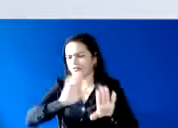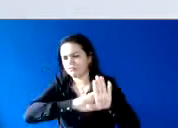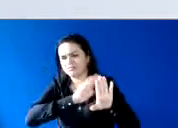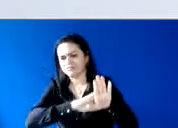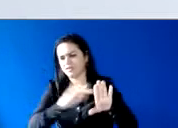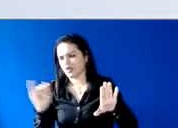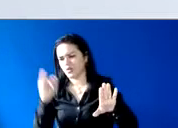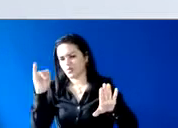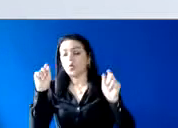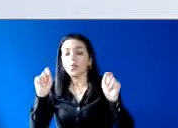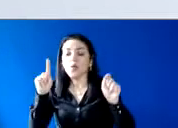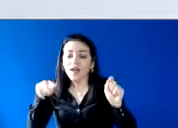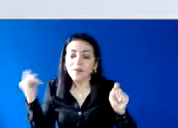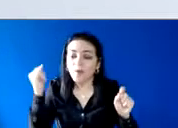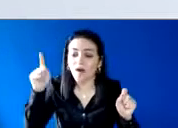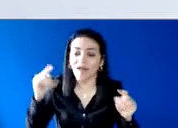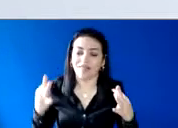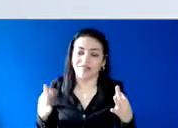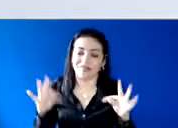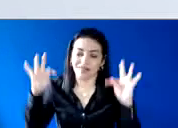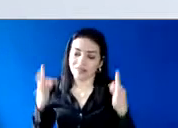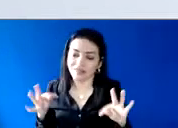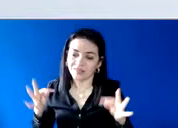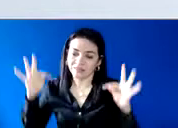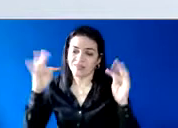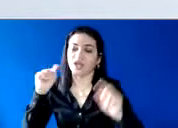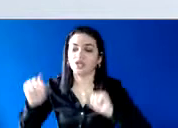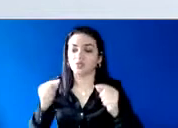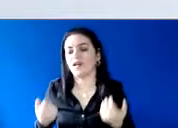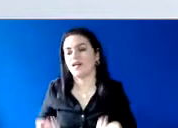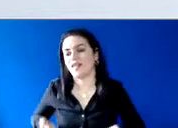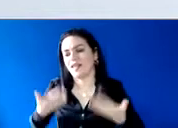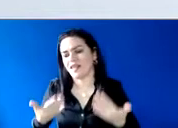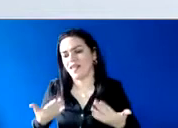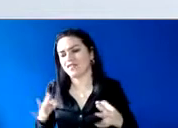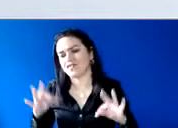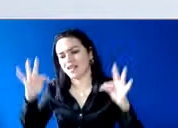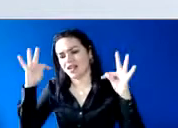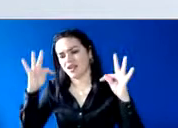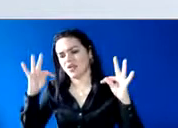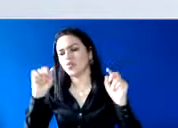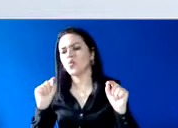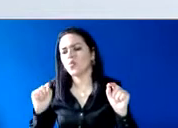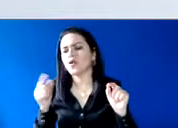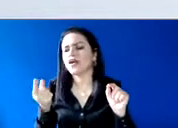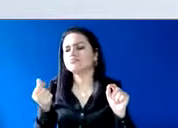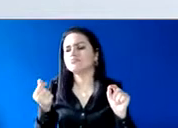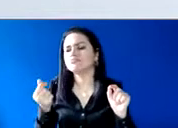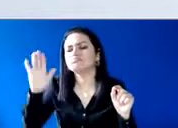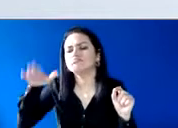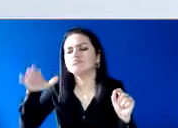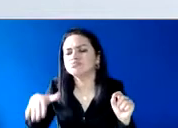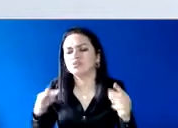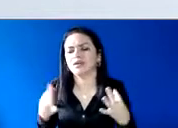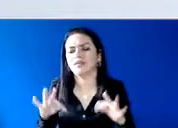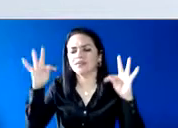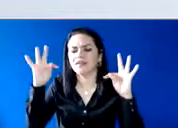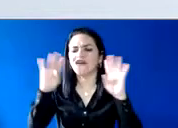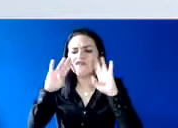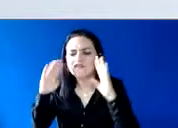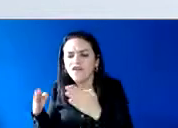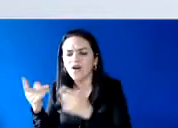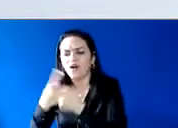aqui é tecnologias. E tecnologias leves, tecnologias de baixo custo, tecnologias que estão voltadas para o